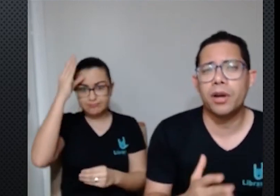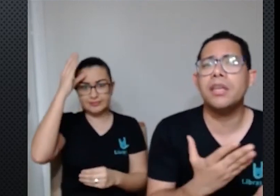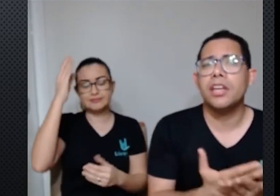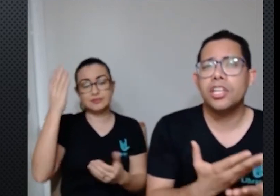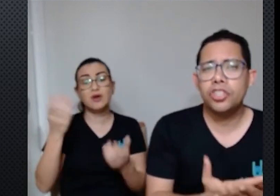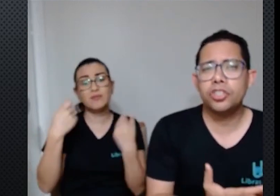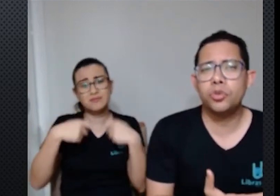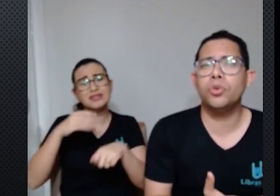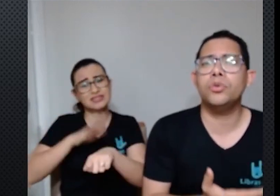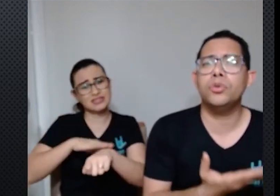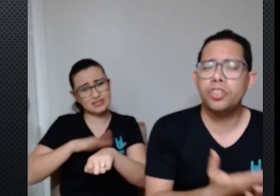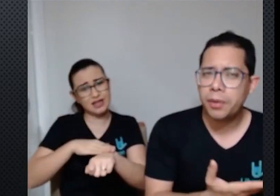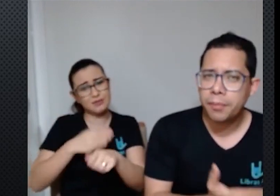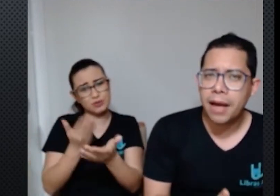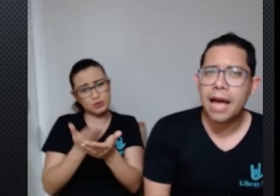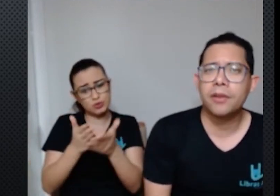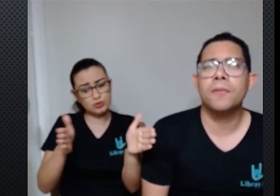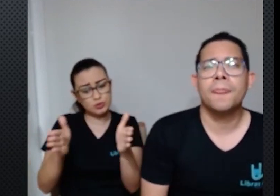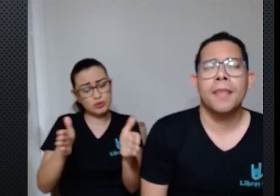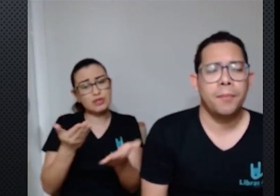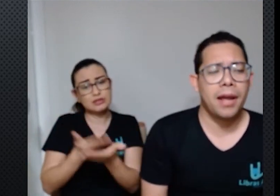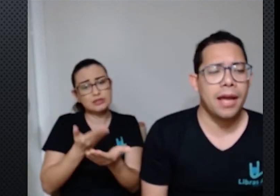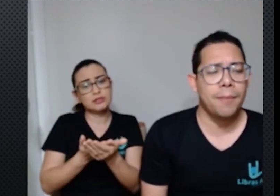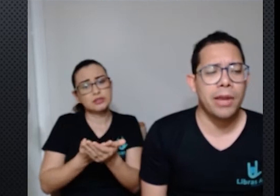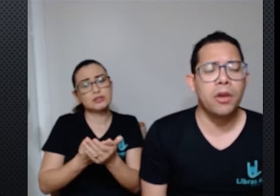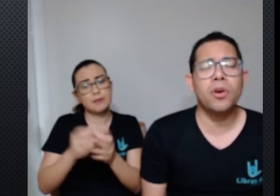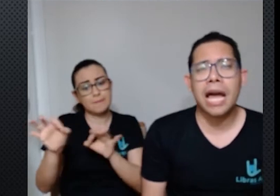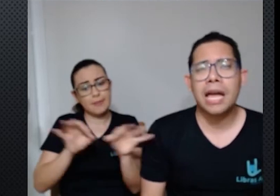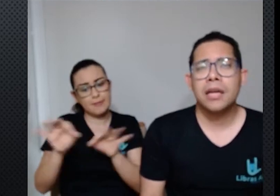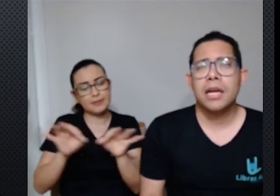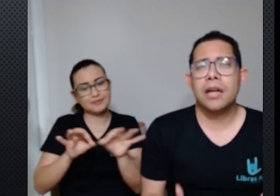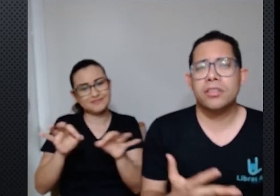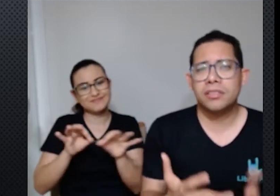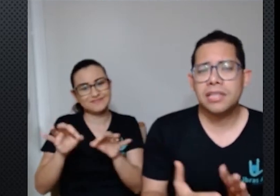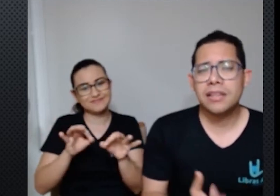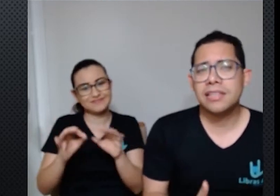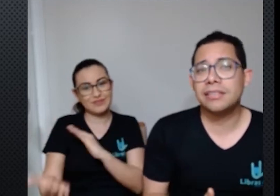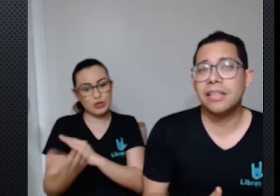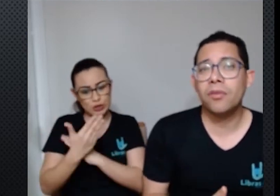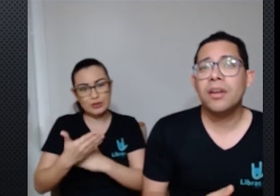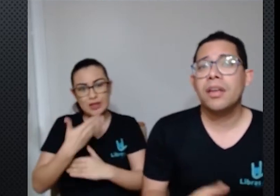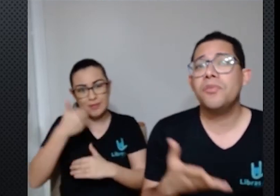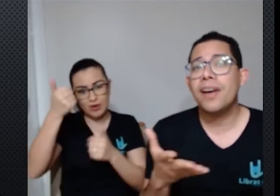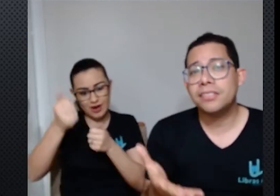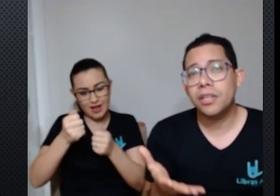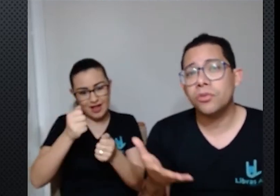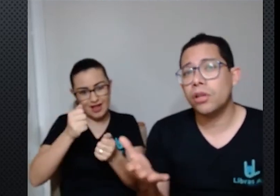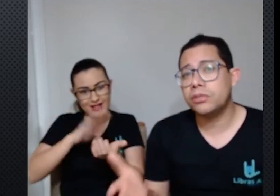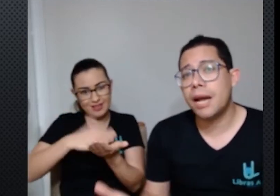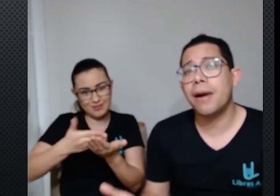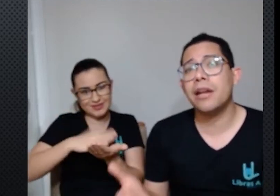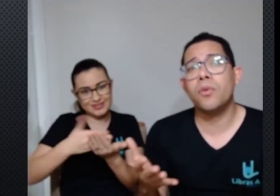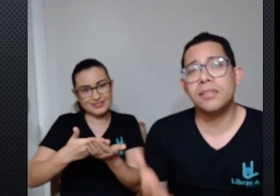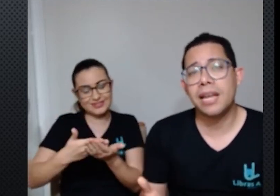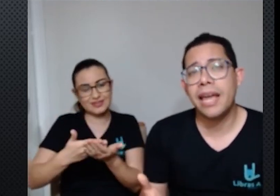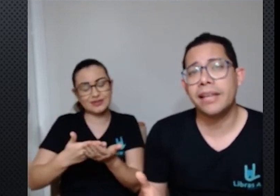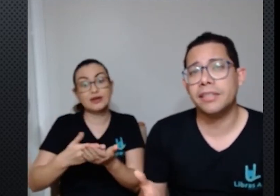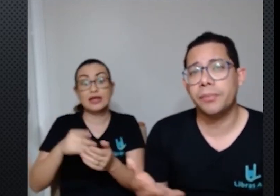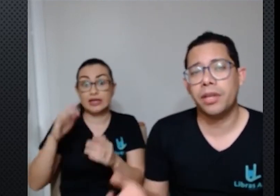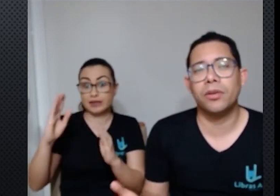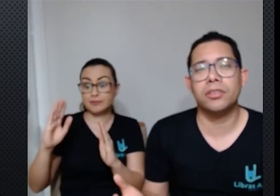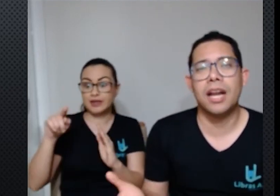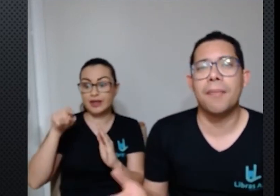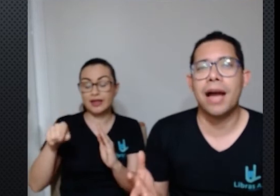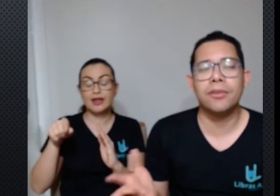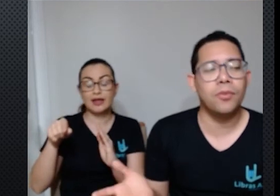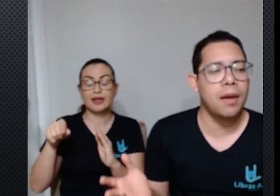tempo aí de estudo, de preparo, para melhorar a nossa sinalização e fazer o nosso trabalho com excelência,